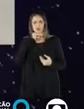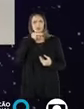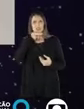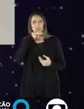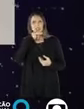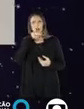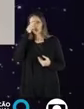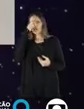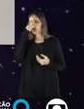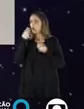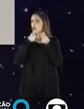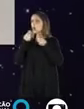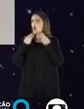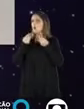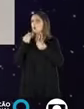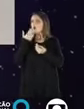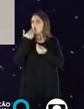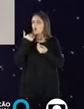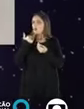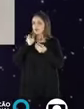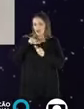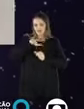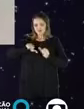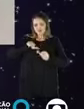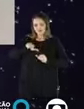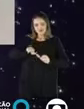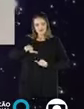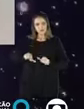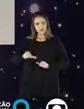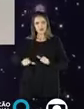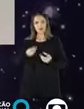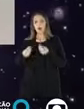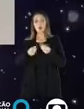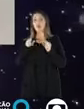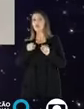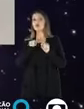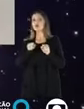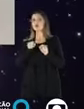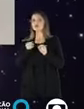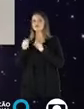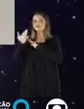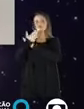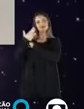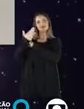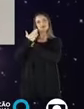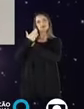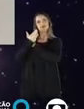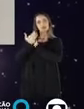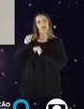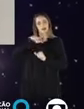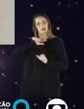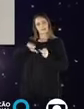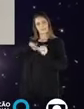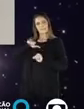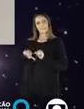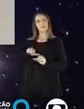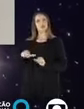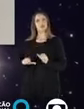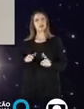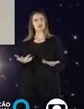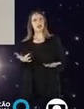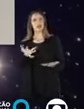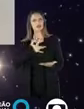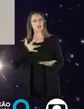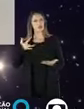a comida funciona no nosso organismo, como ela pode ser uma ferramenta, né, de transformação,